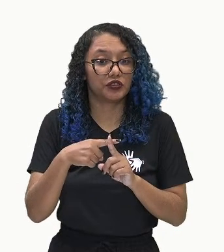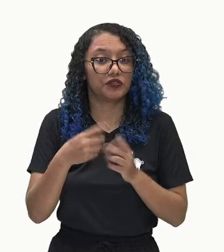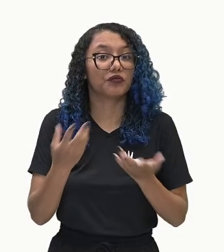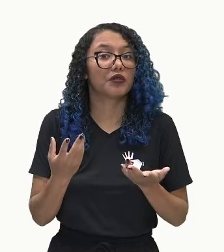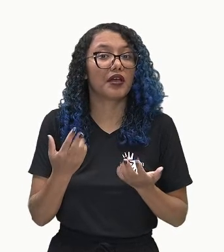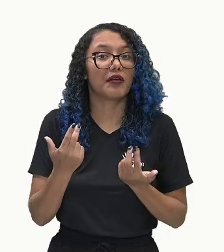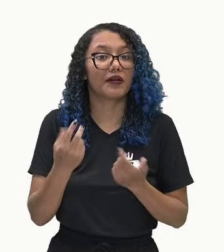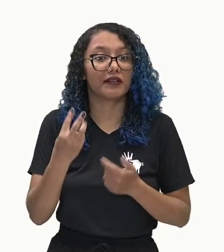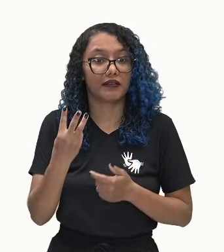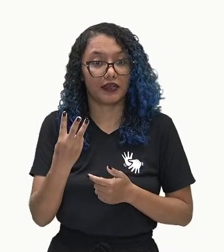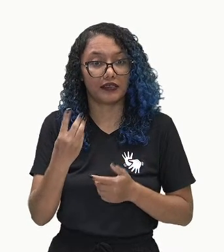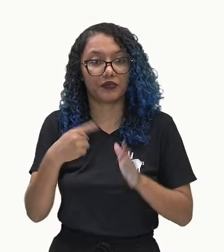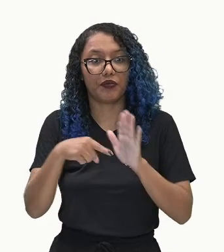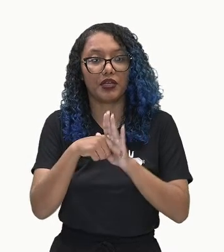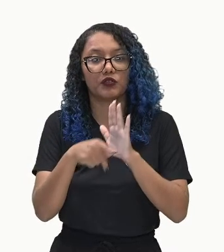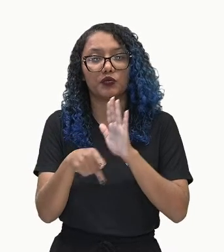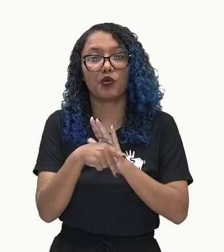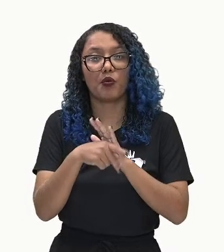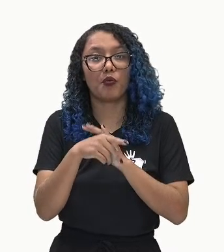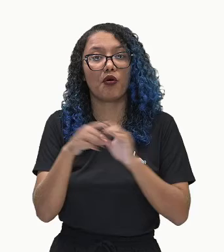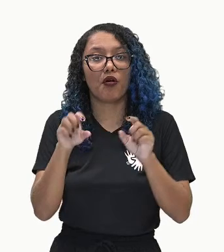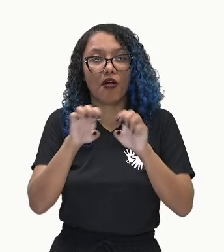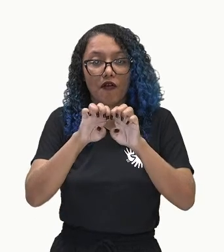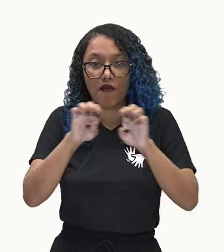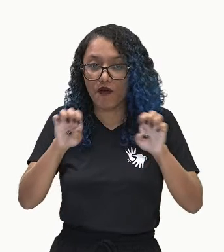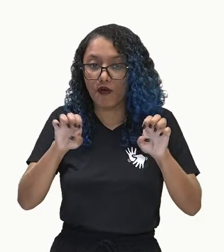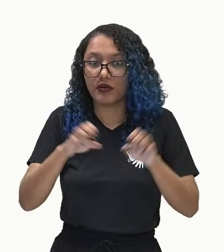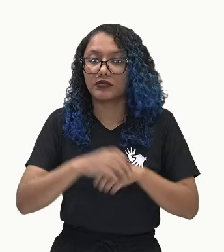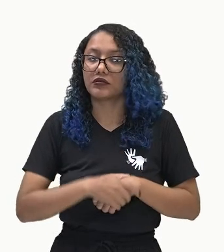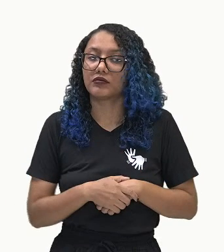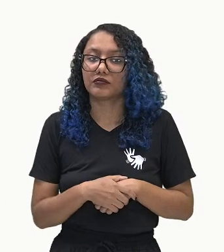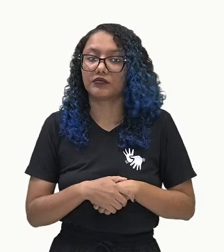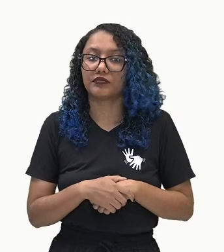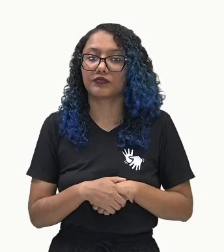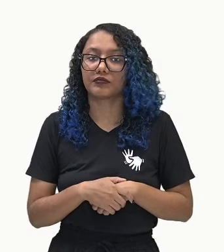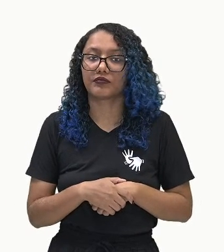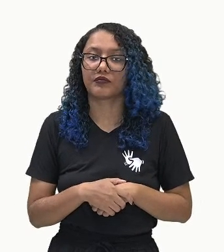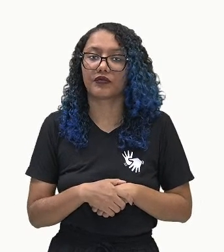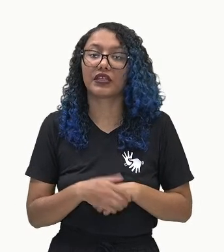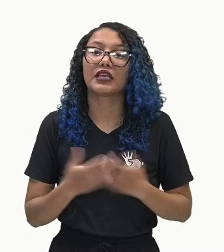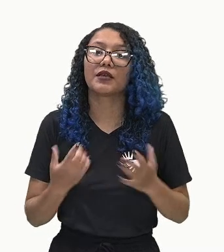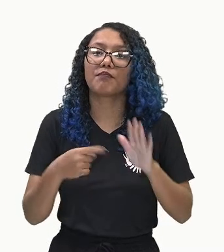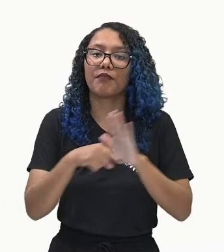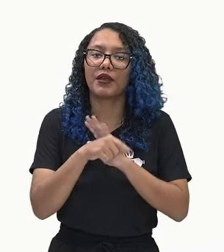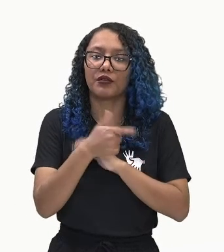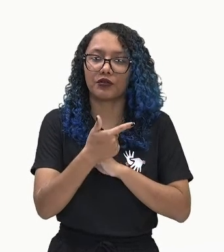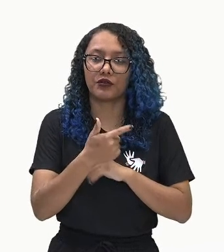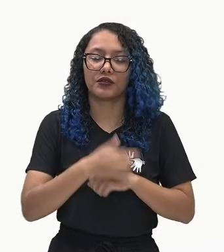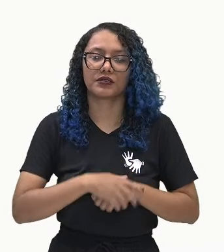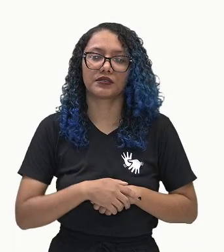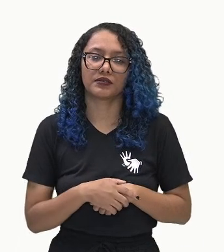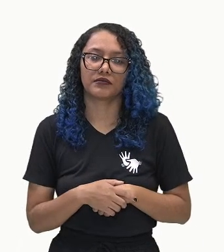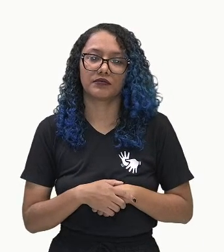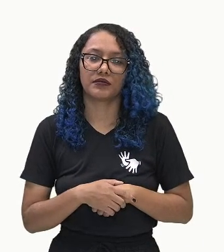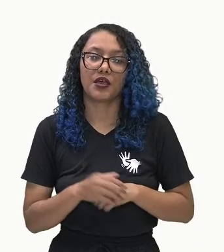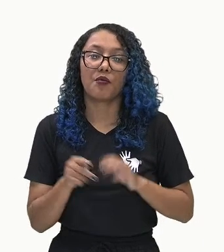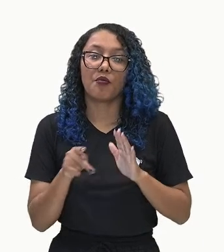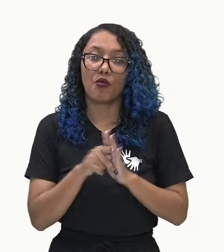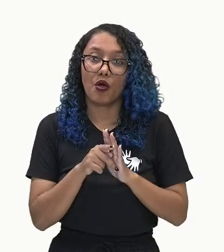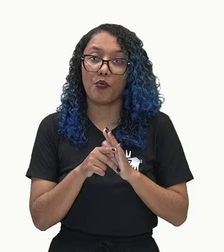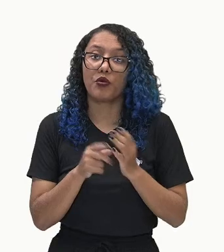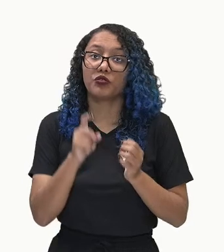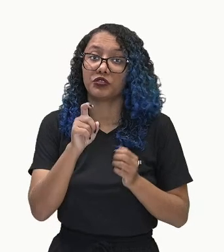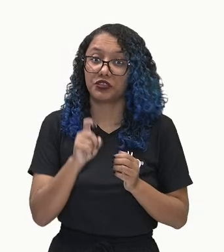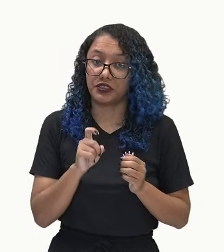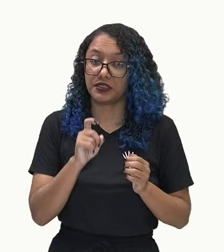Menos, que é da fórmula, o menos 2, que é o valor do x do A. Gente,